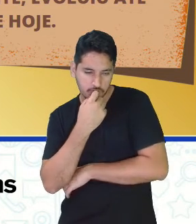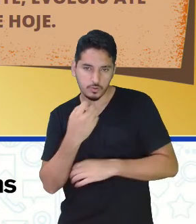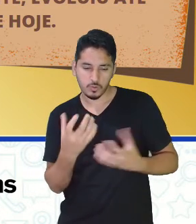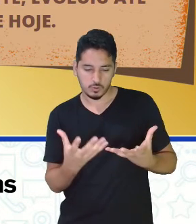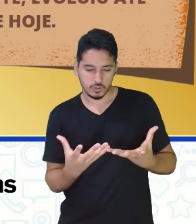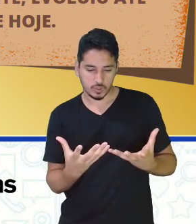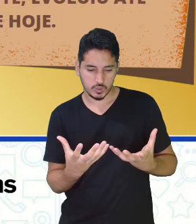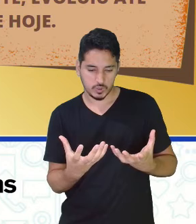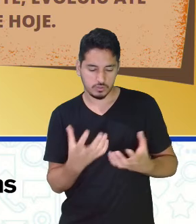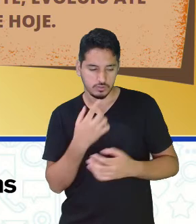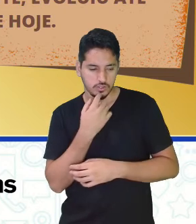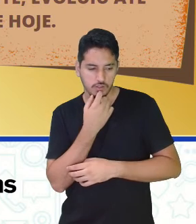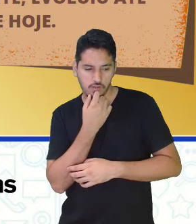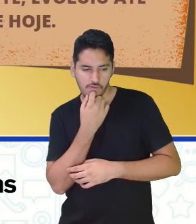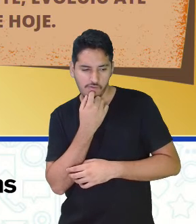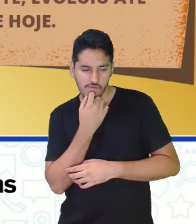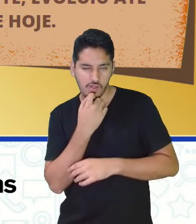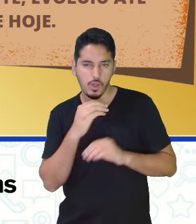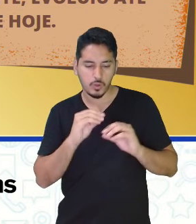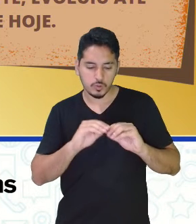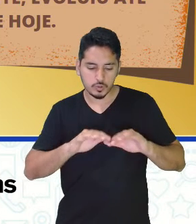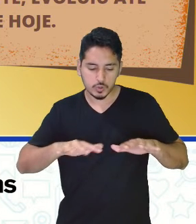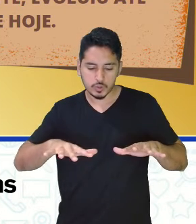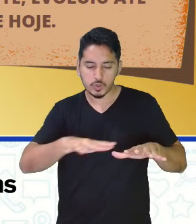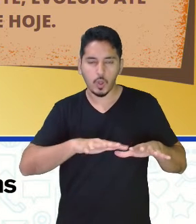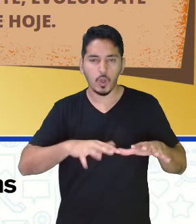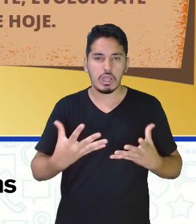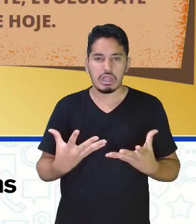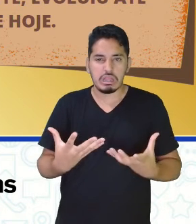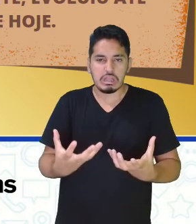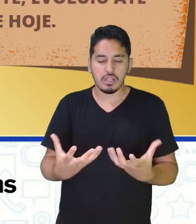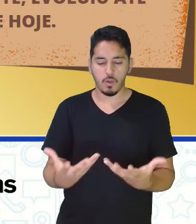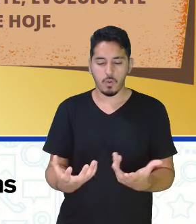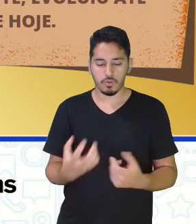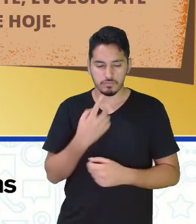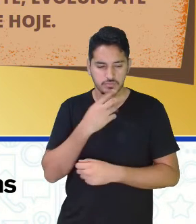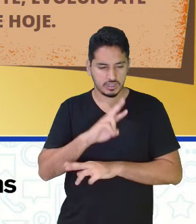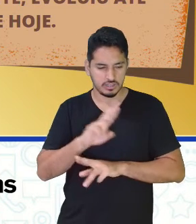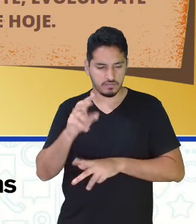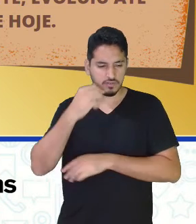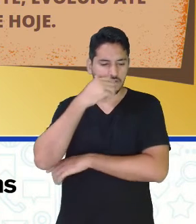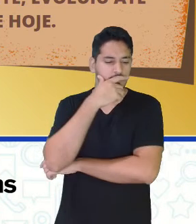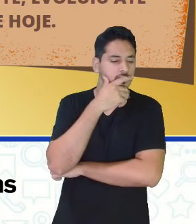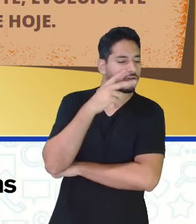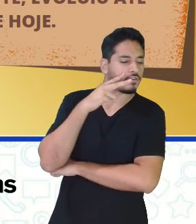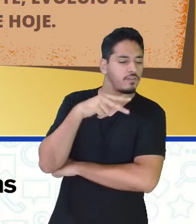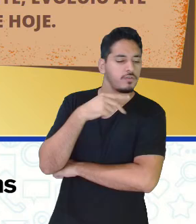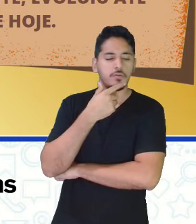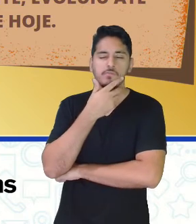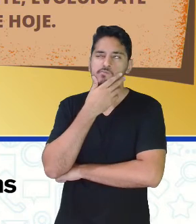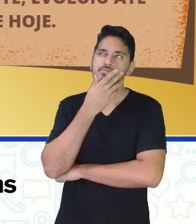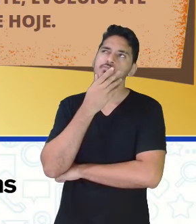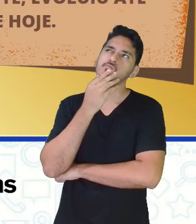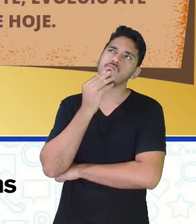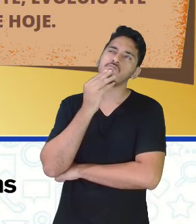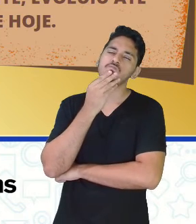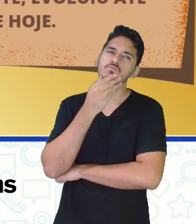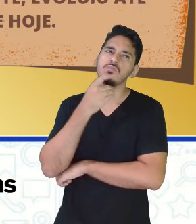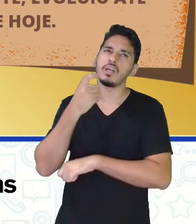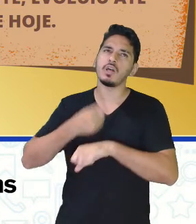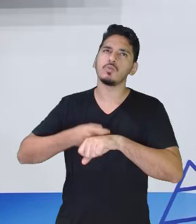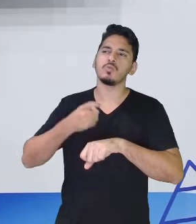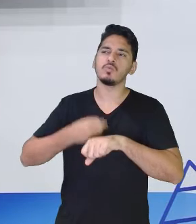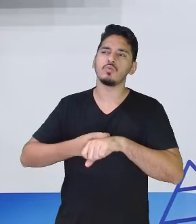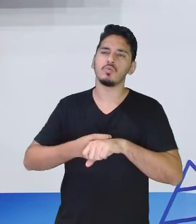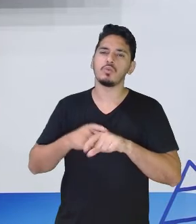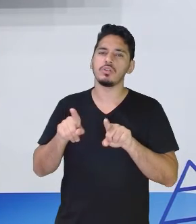queimado, e aquele solo queimado, ele agora apresenta uma outra textura, ele apresenta endurecido. Ele apresentava